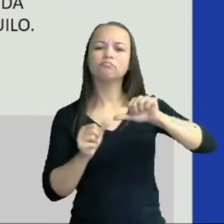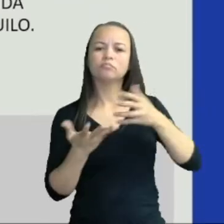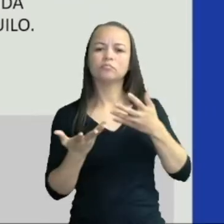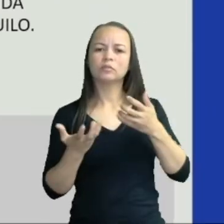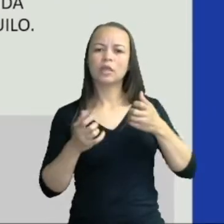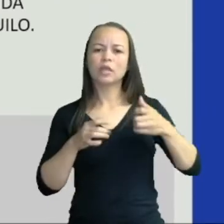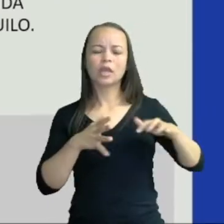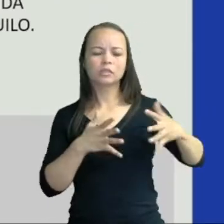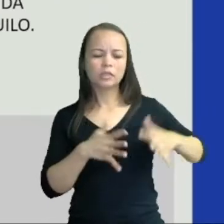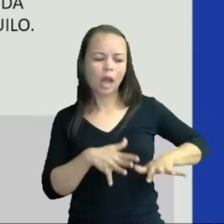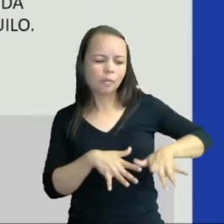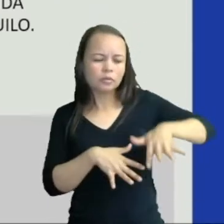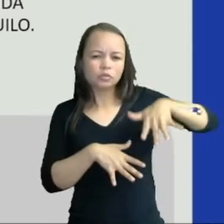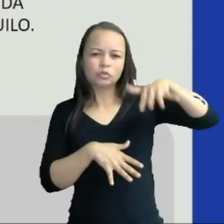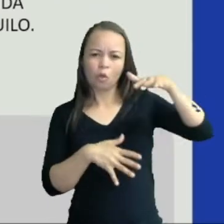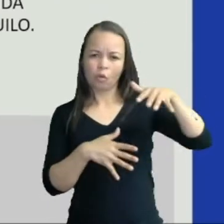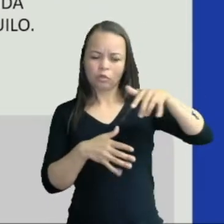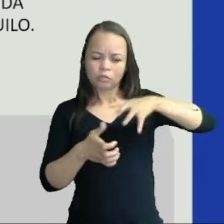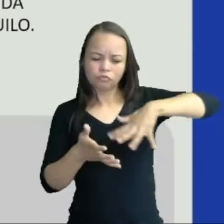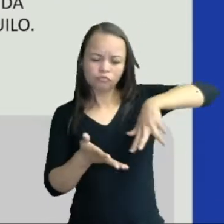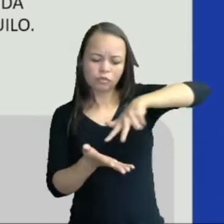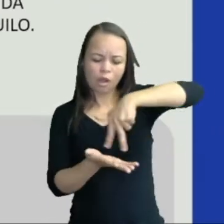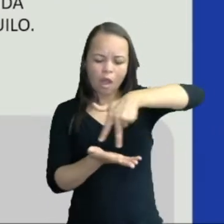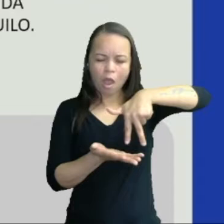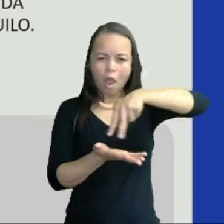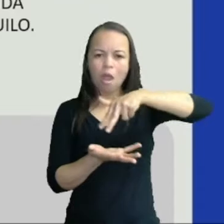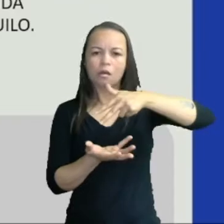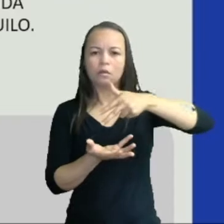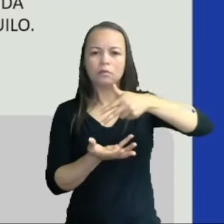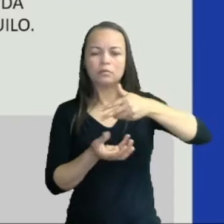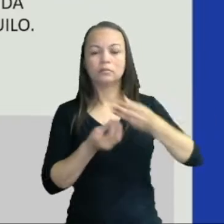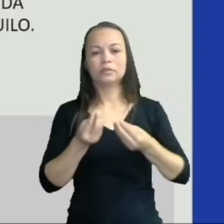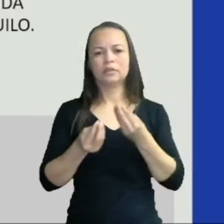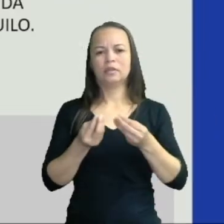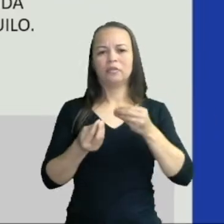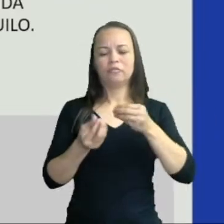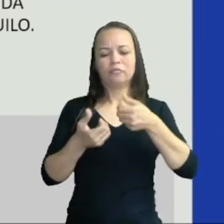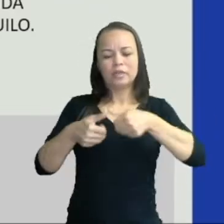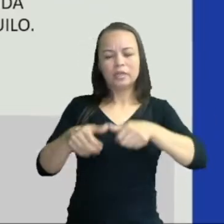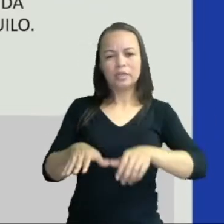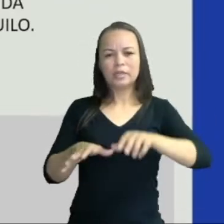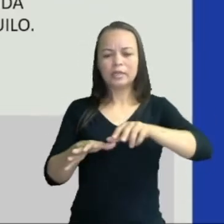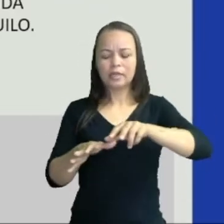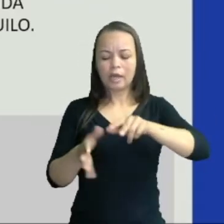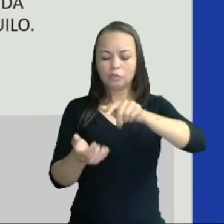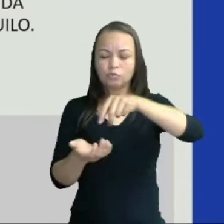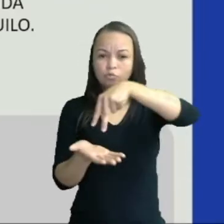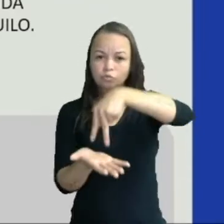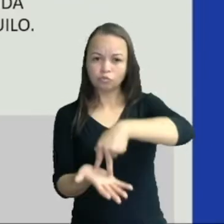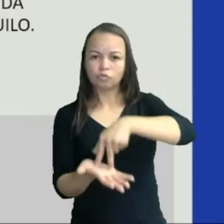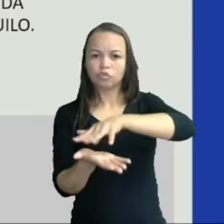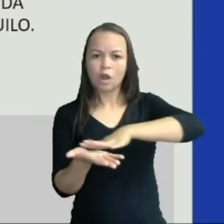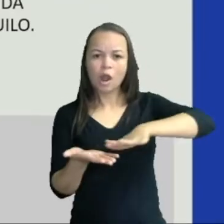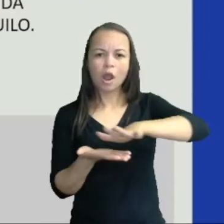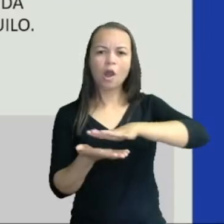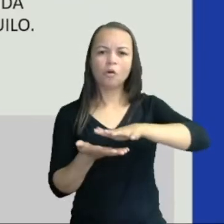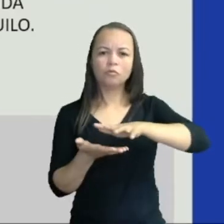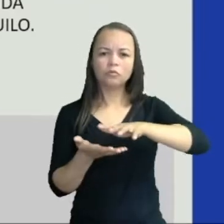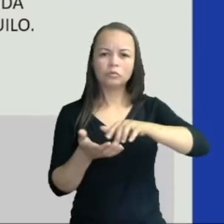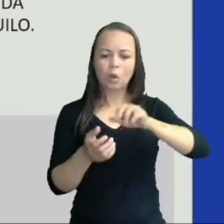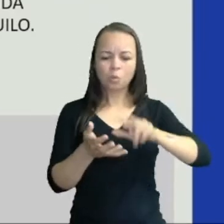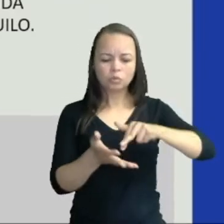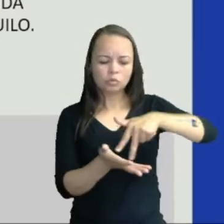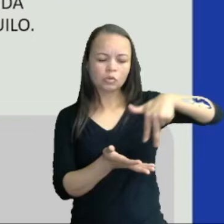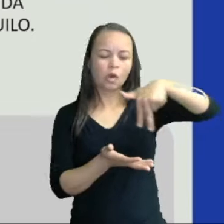nos ares não fica no chão. E quem fica no chão não sobe nos ares. É uma